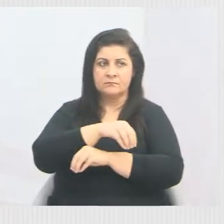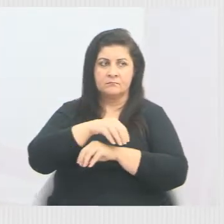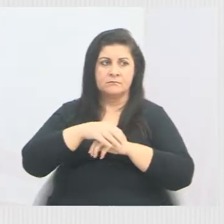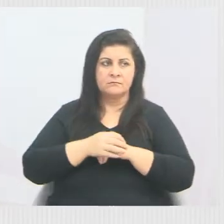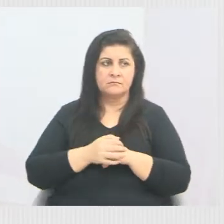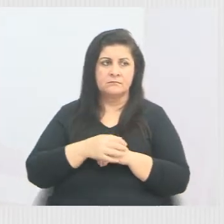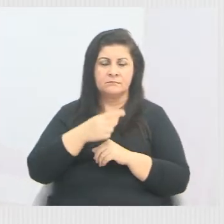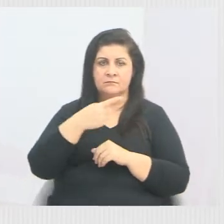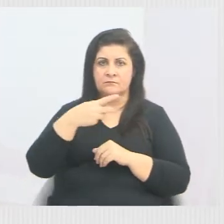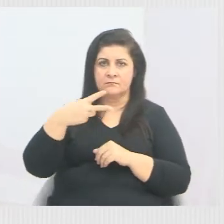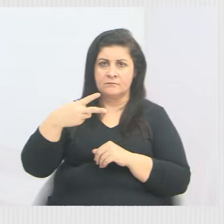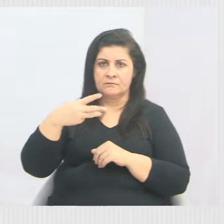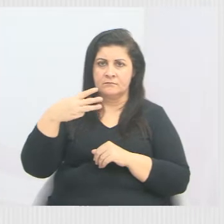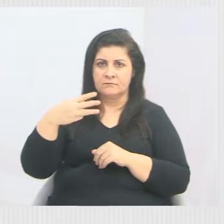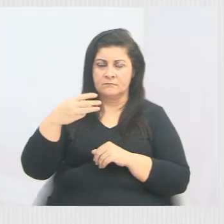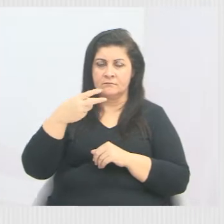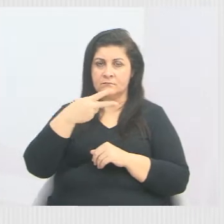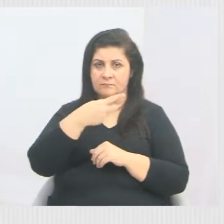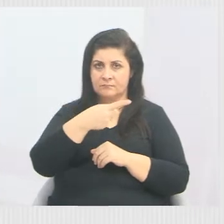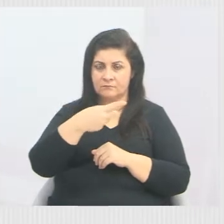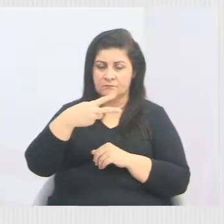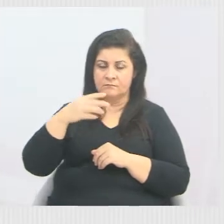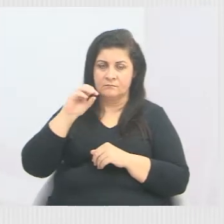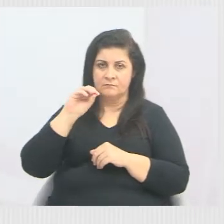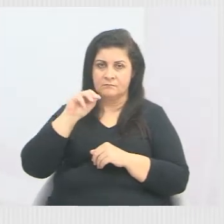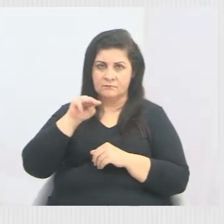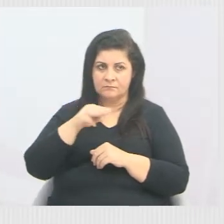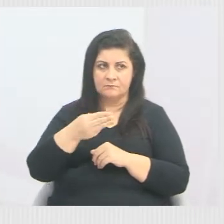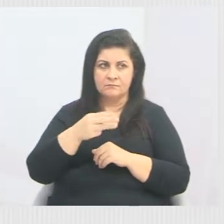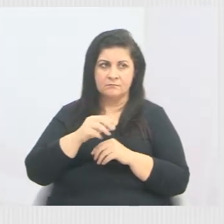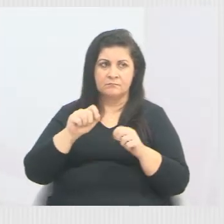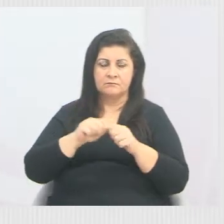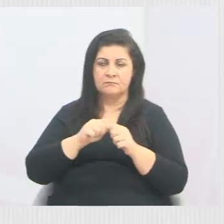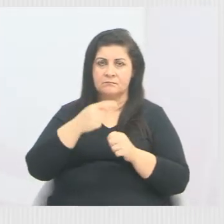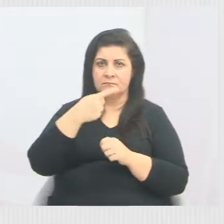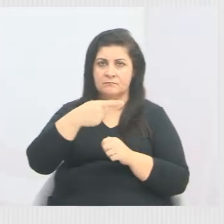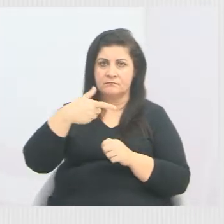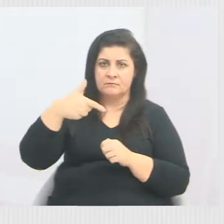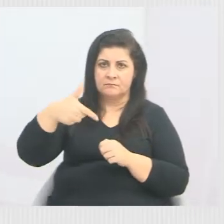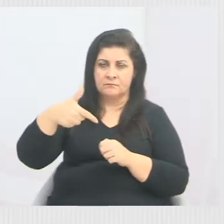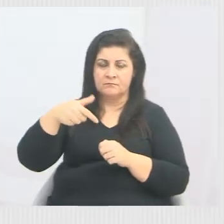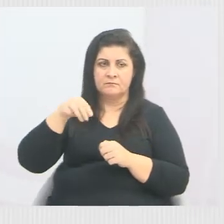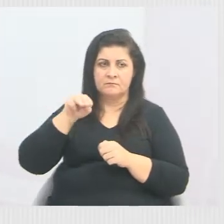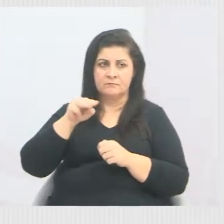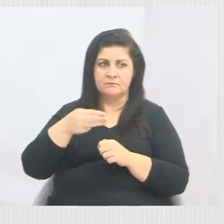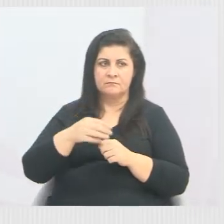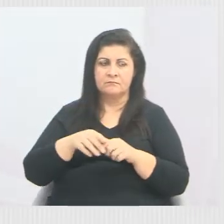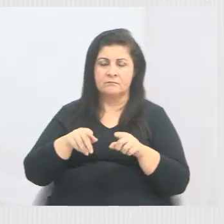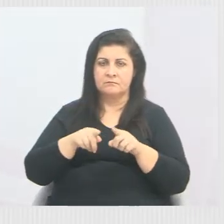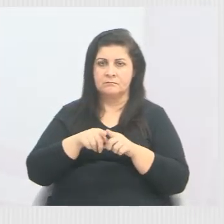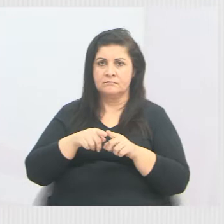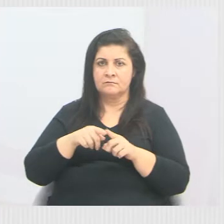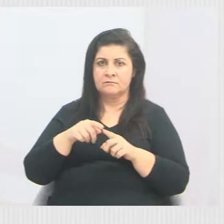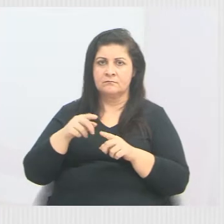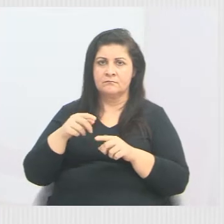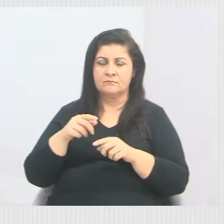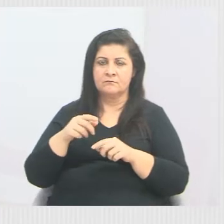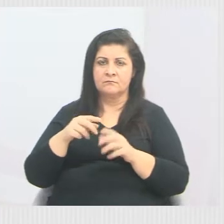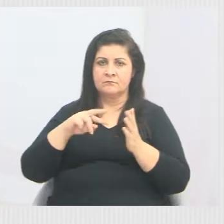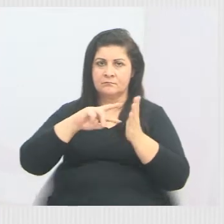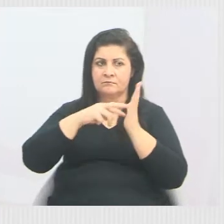120.303.000, previsto no orçamento, e realizado 17.128.000, 14,24%. Como falei